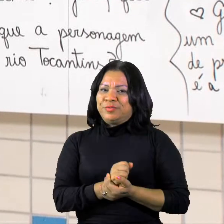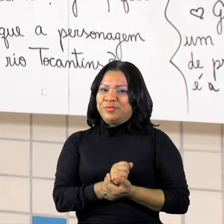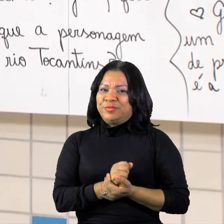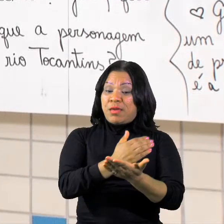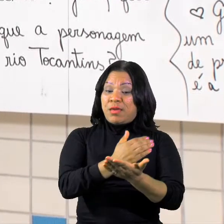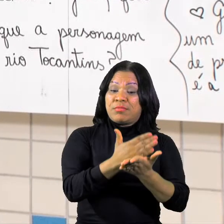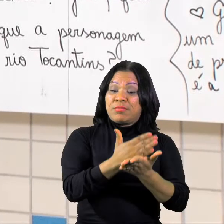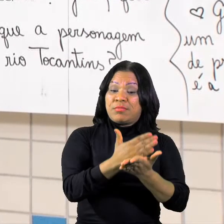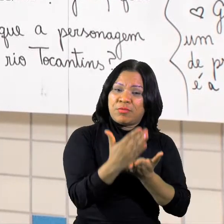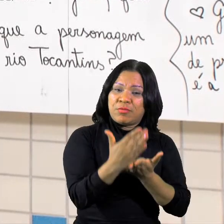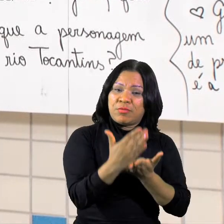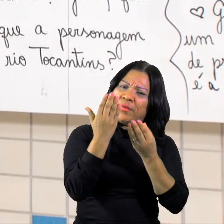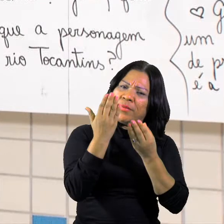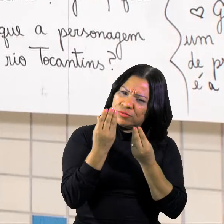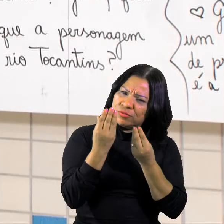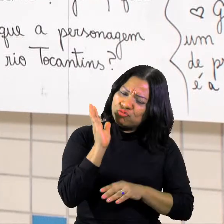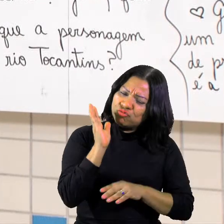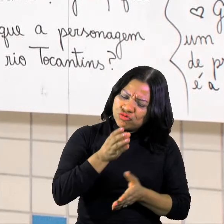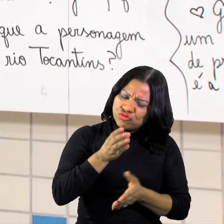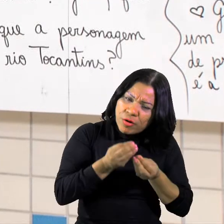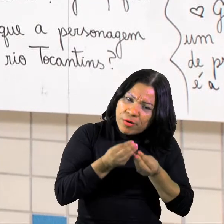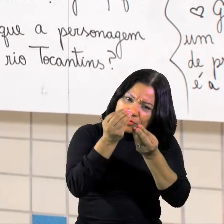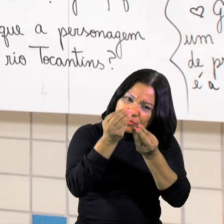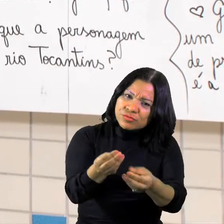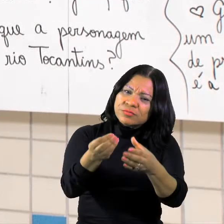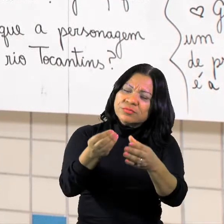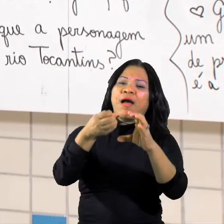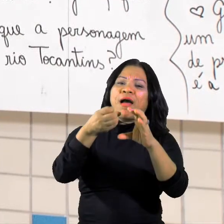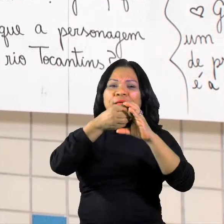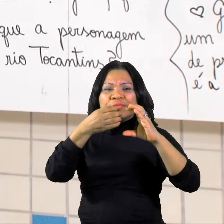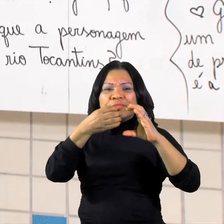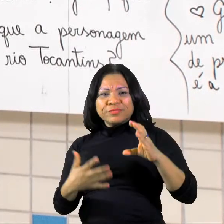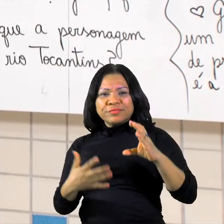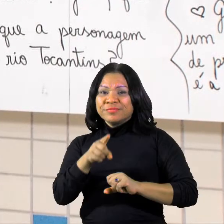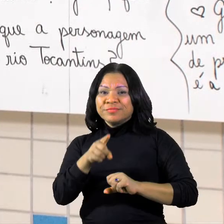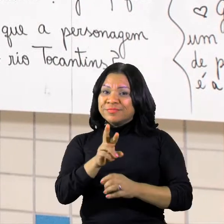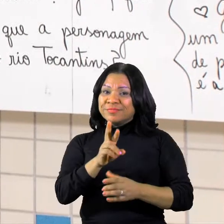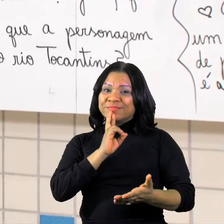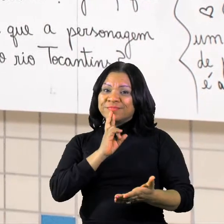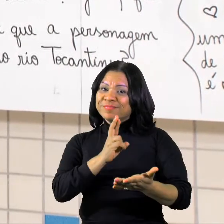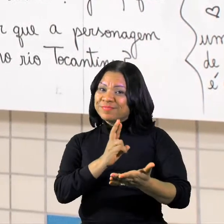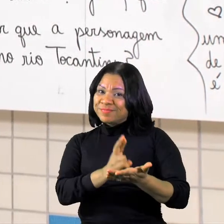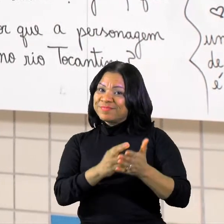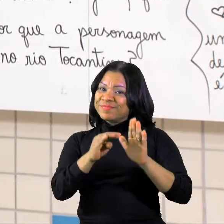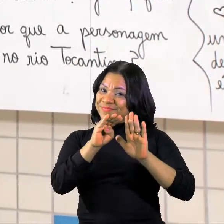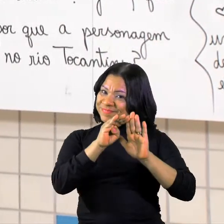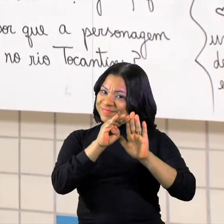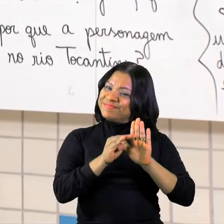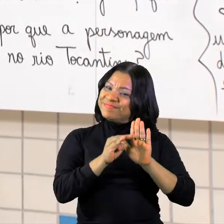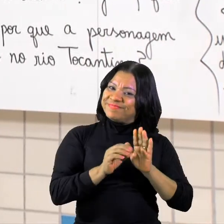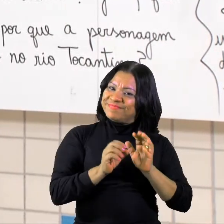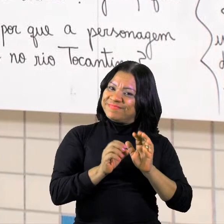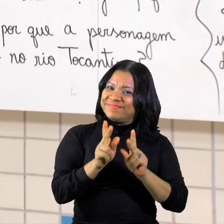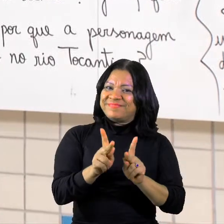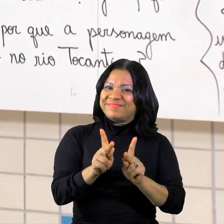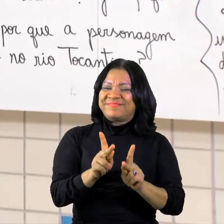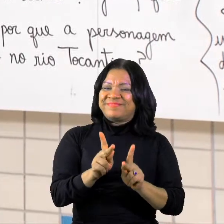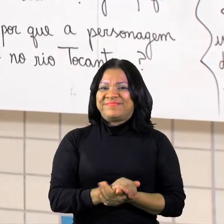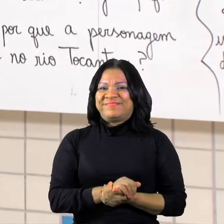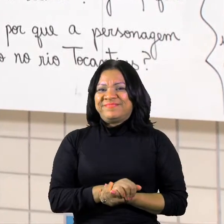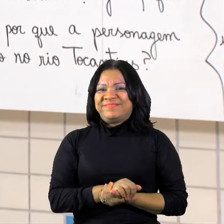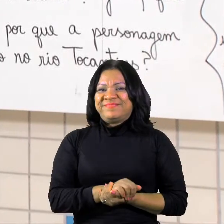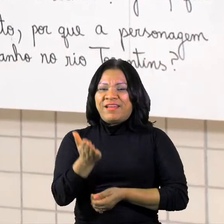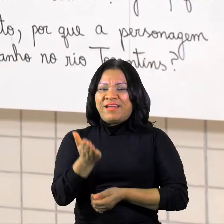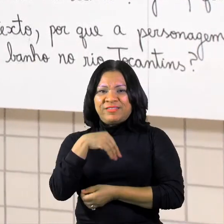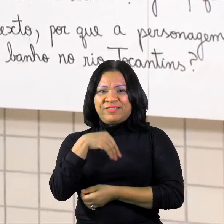os elementos, ele já te dá as características para você ir respondendo determinadas questões, ok? Vamos ver